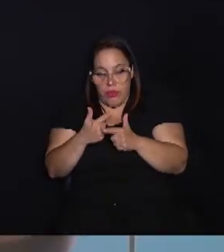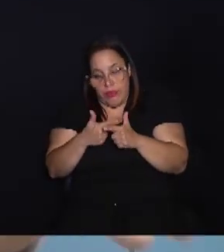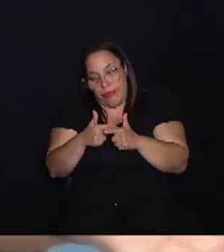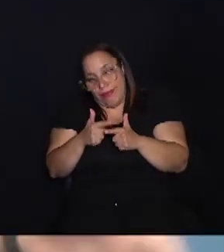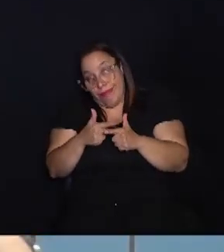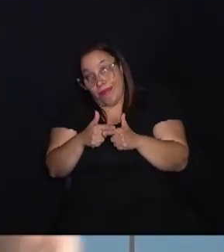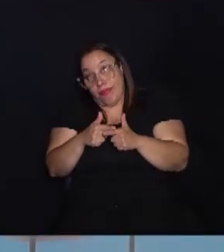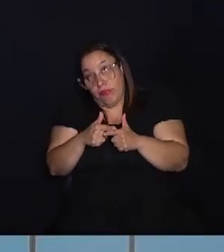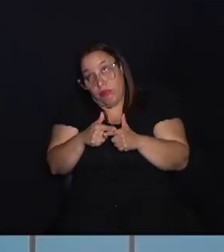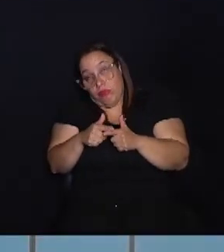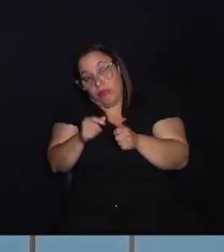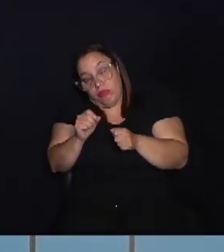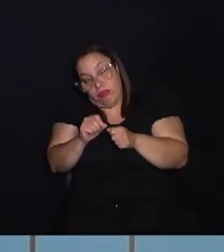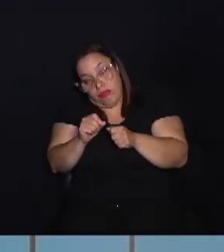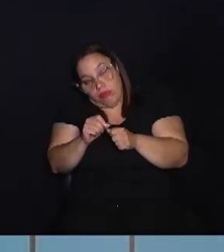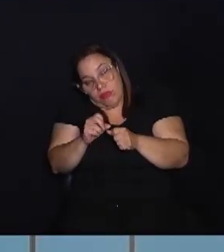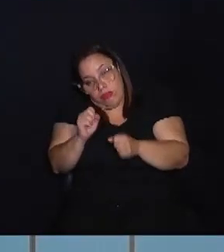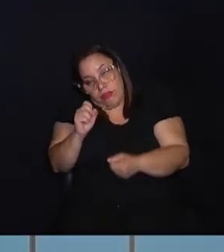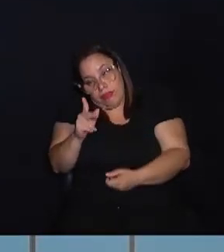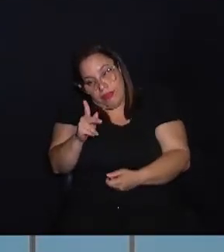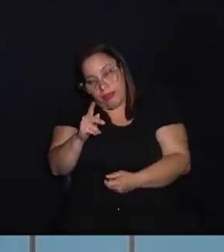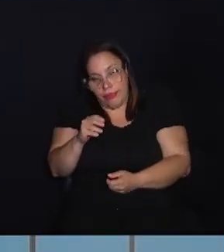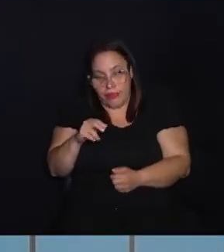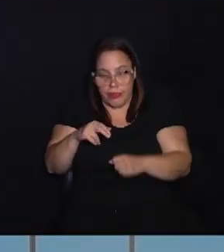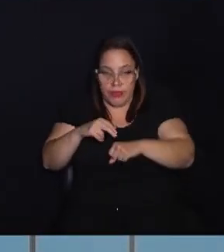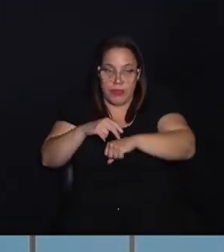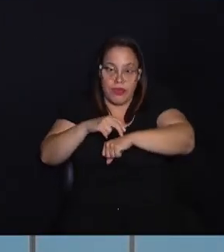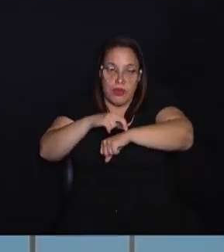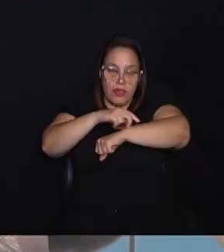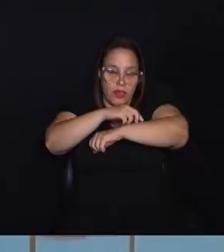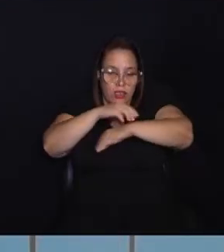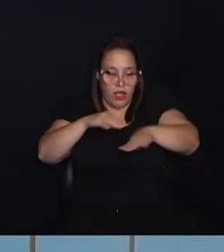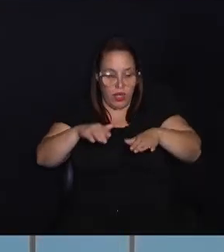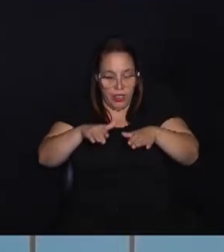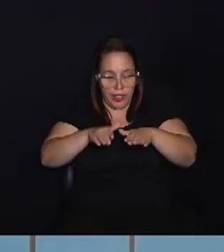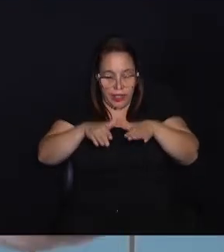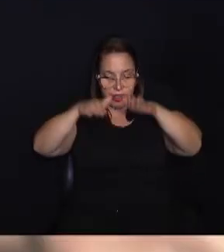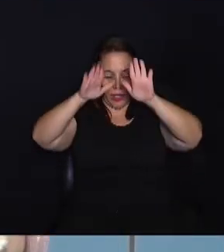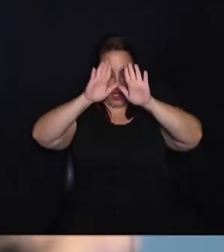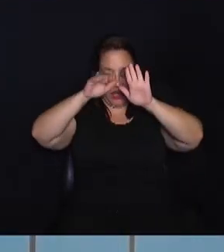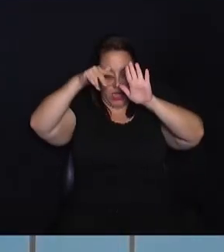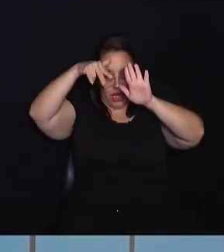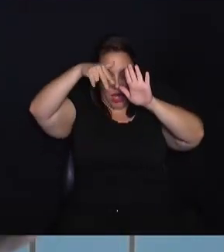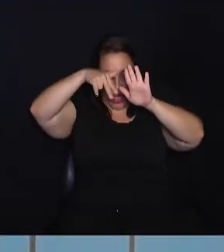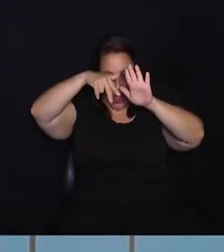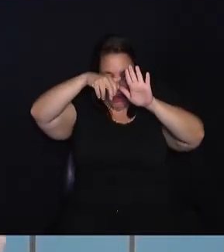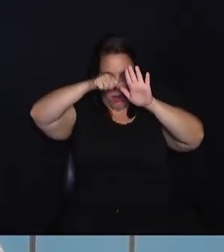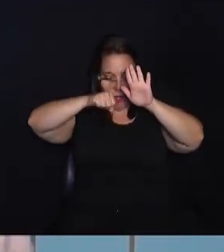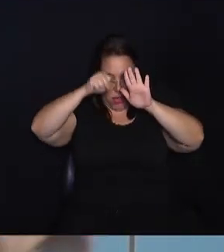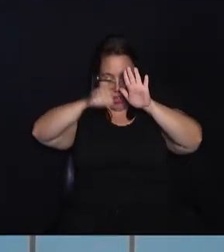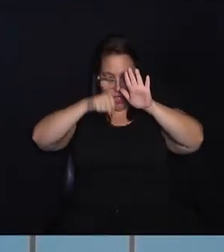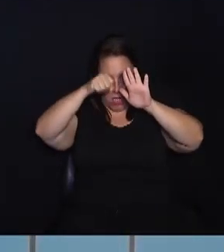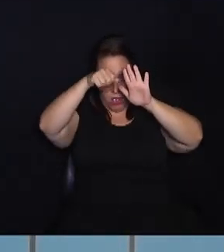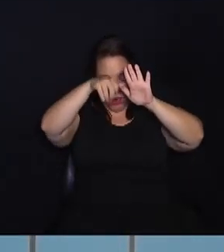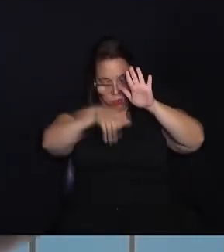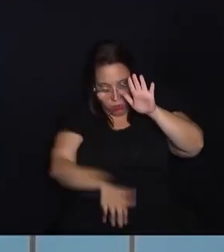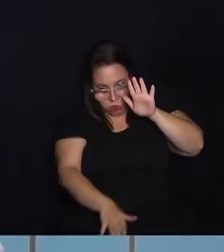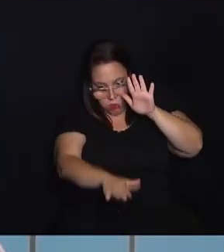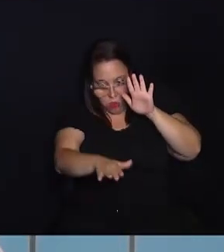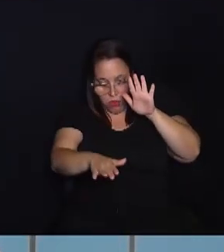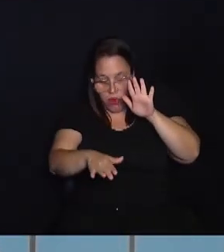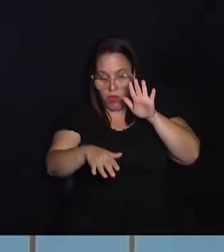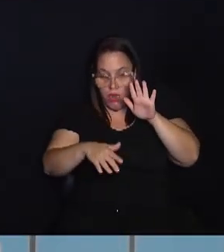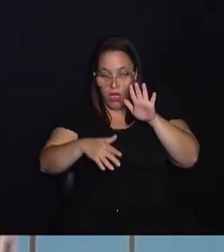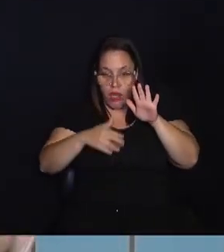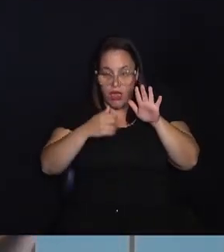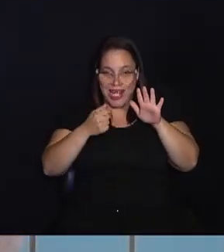quer fazer? Não. Tá bom, quer andar de bicicleta, descer esse morro, você não sabe perder, vai perder uns dentes, mas vai lá,